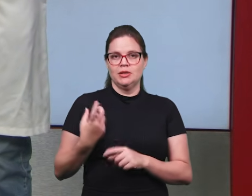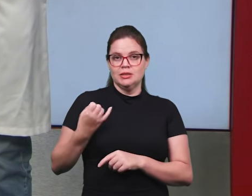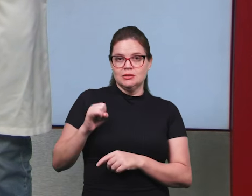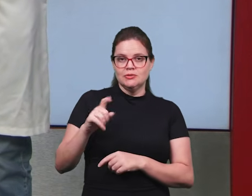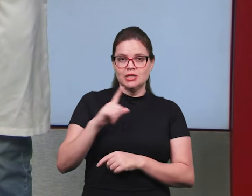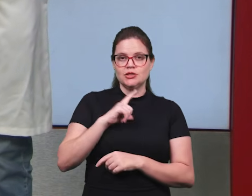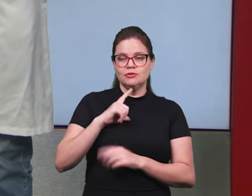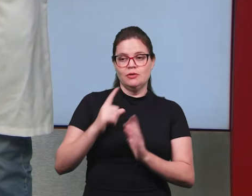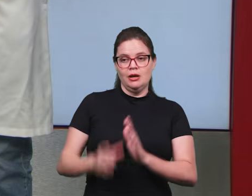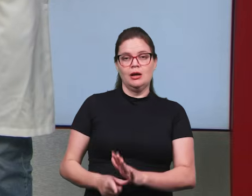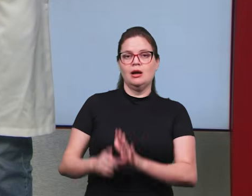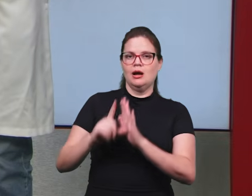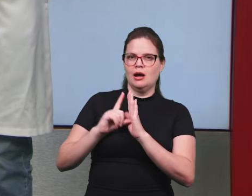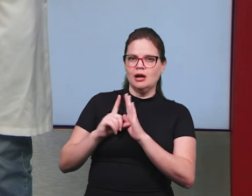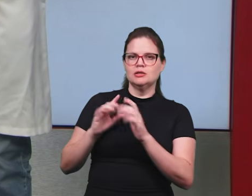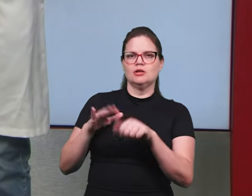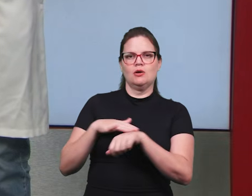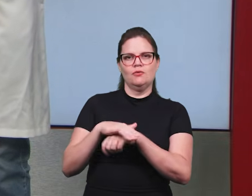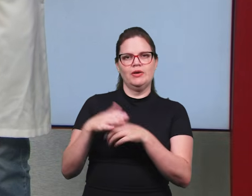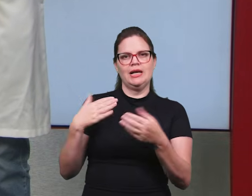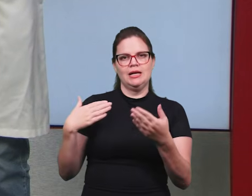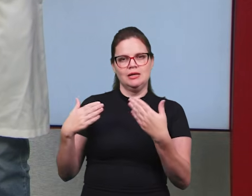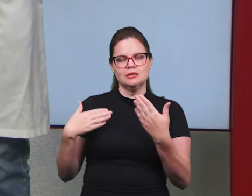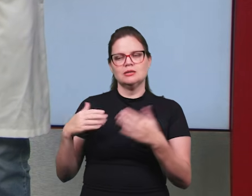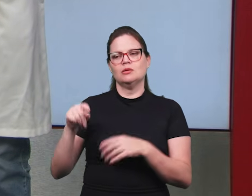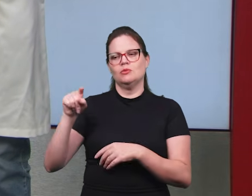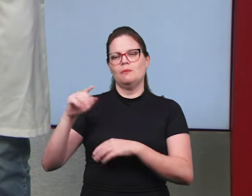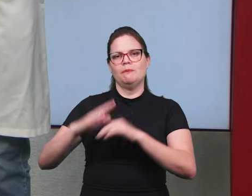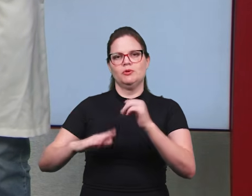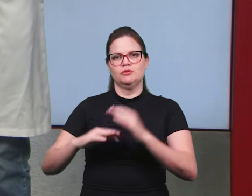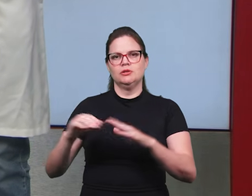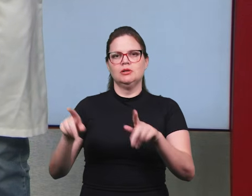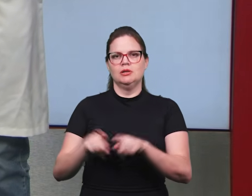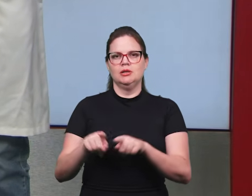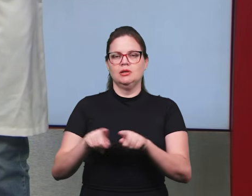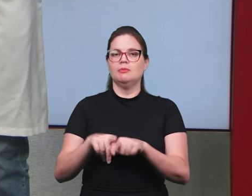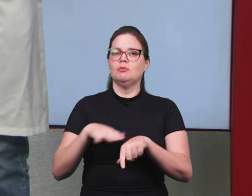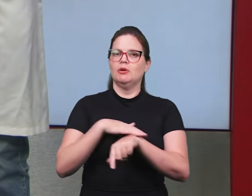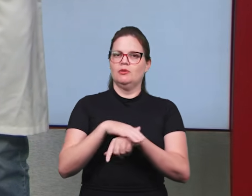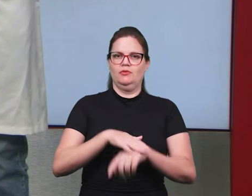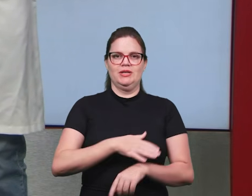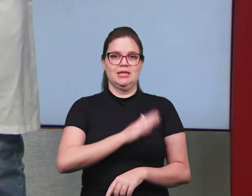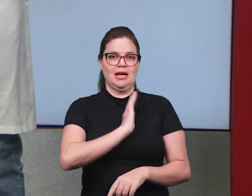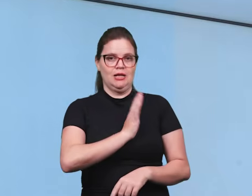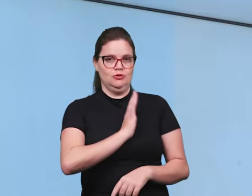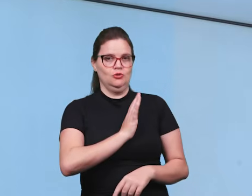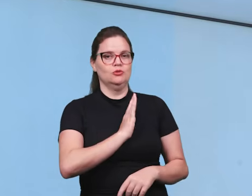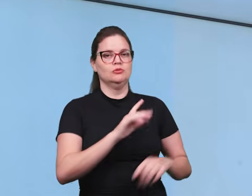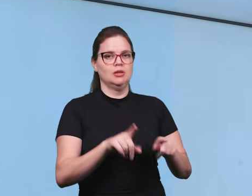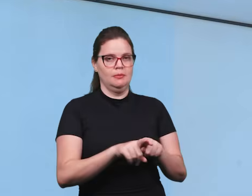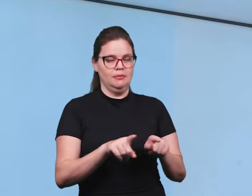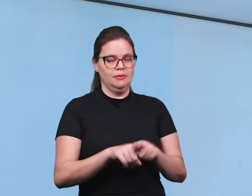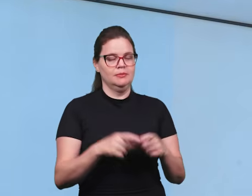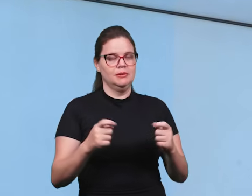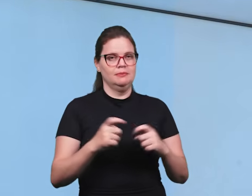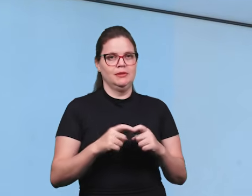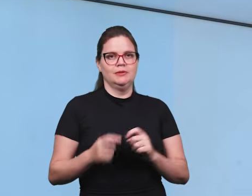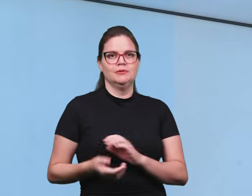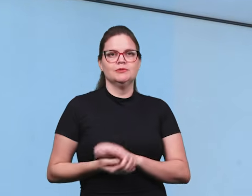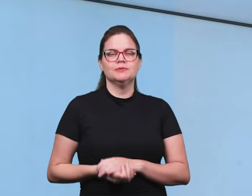consulta pré-anestésica e uma consulta cardiológica antes do procedimento. Maravilha. Nós vamos falar a